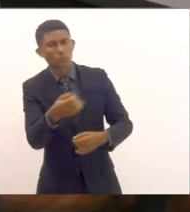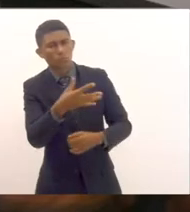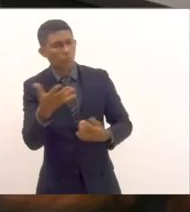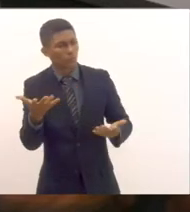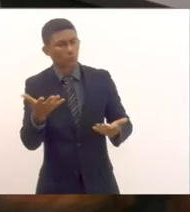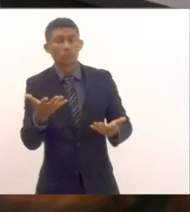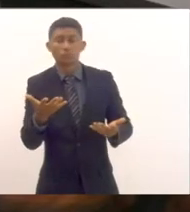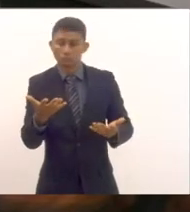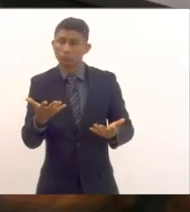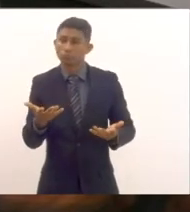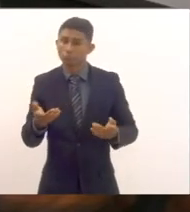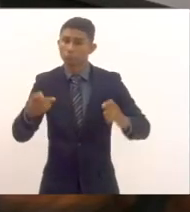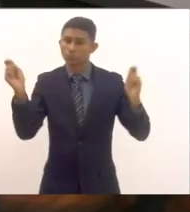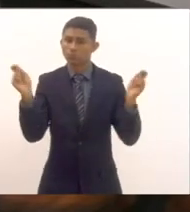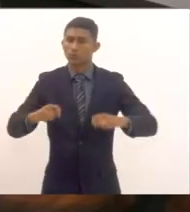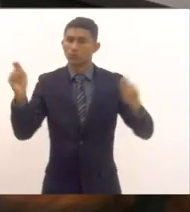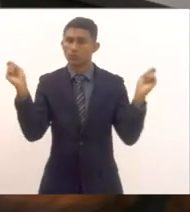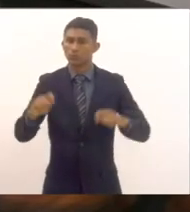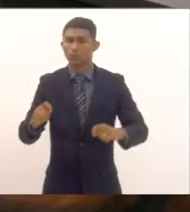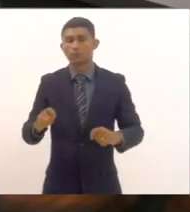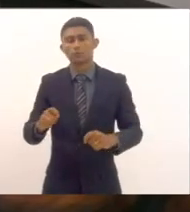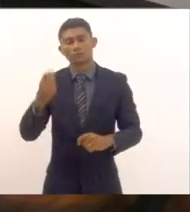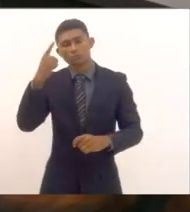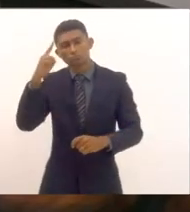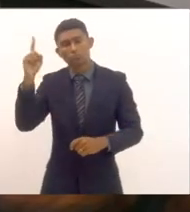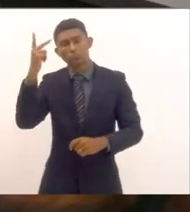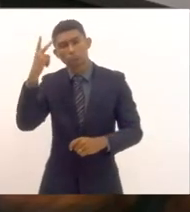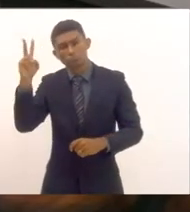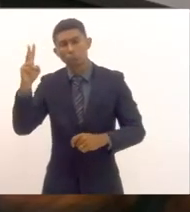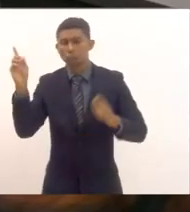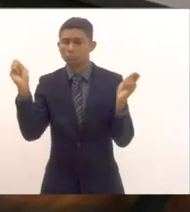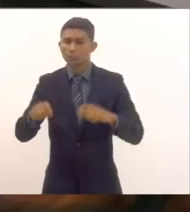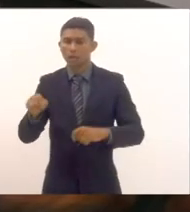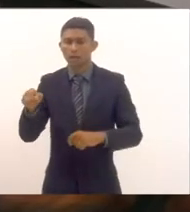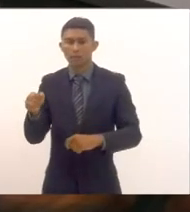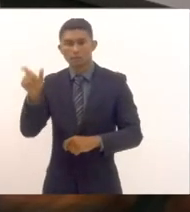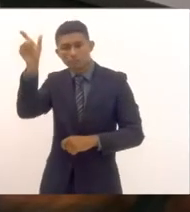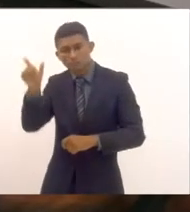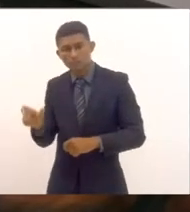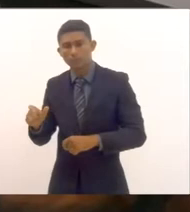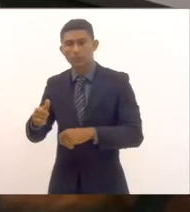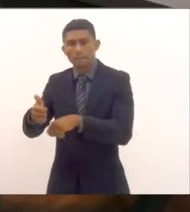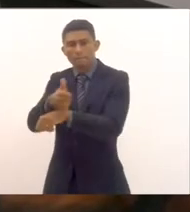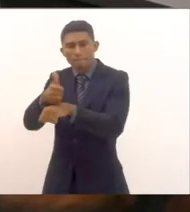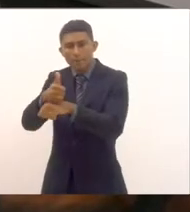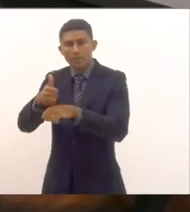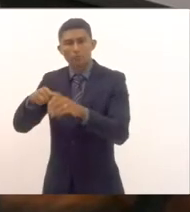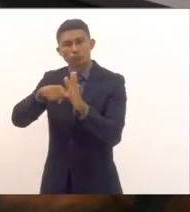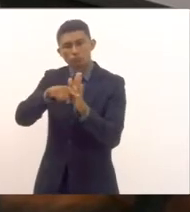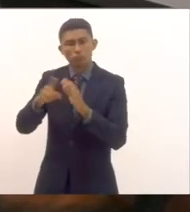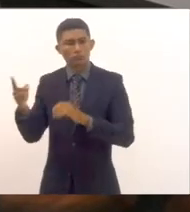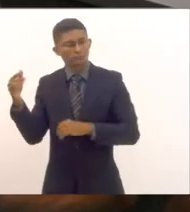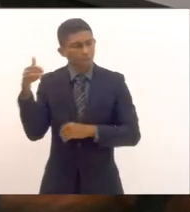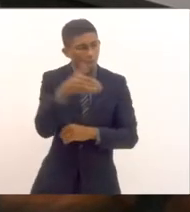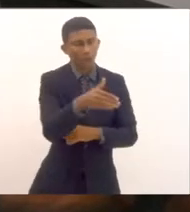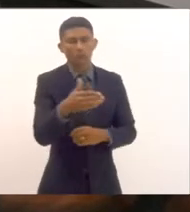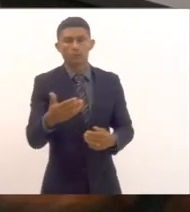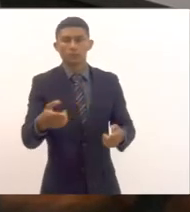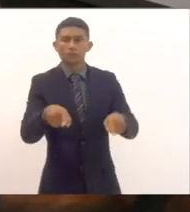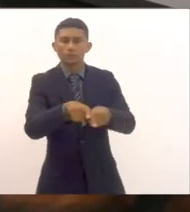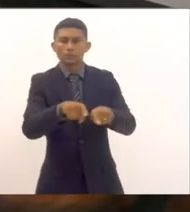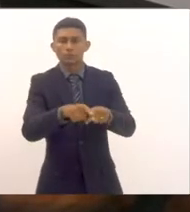alguns tell-all após algum tempo pode ser feita a perícia e tem a questão da não